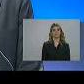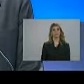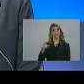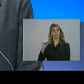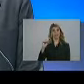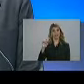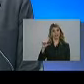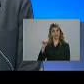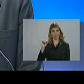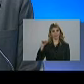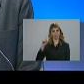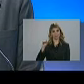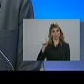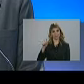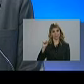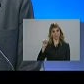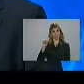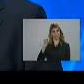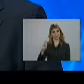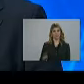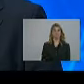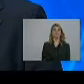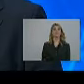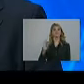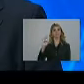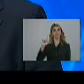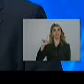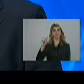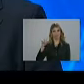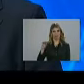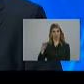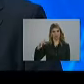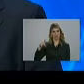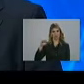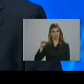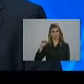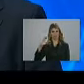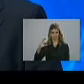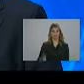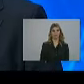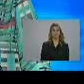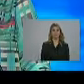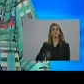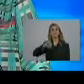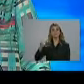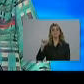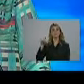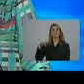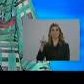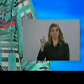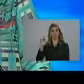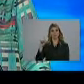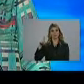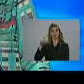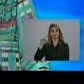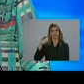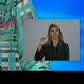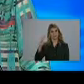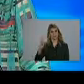Osório, pelo PSDB; Flávio Bolsonaro, pelo PSC; Jandira Fegali, pelo